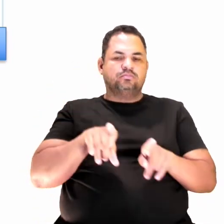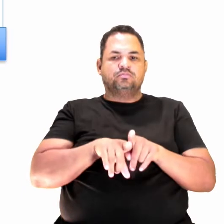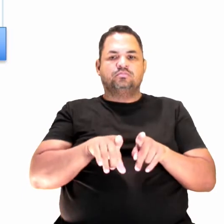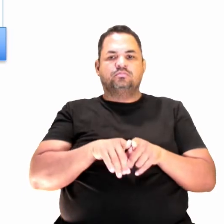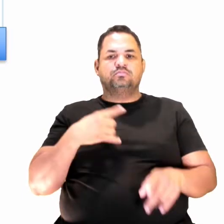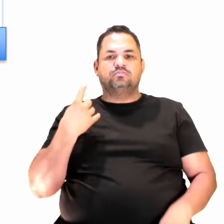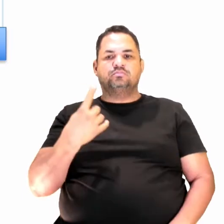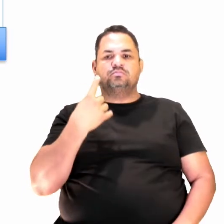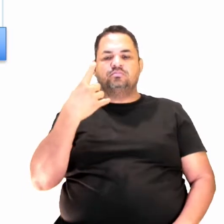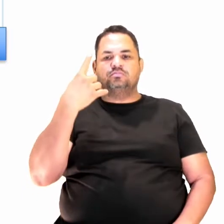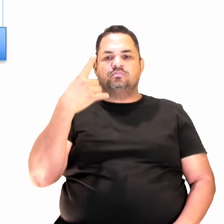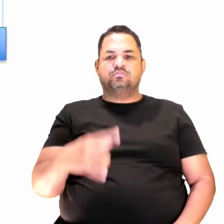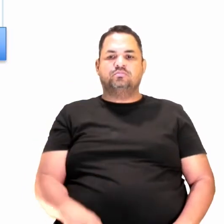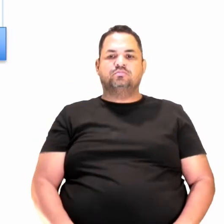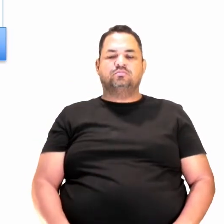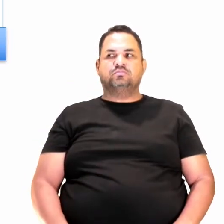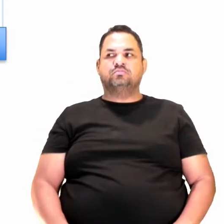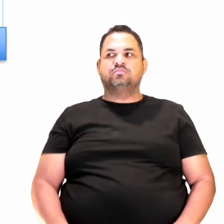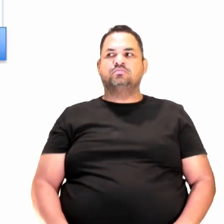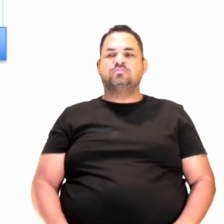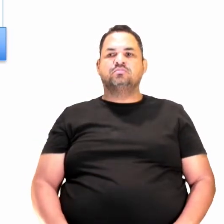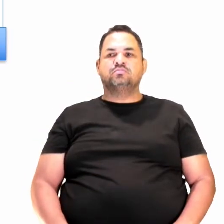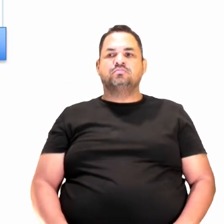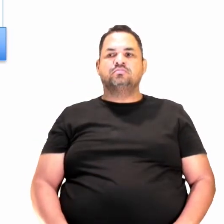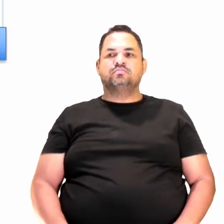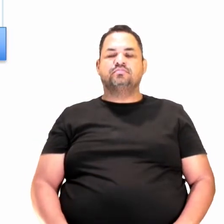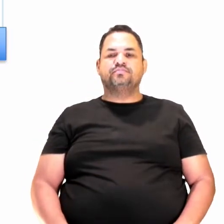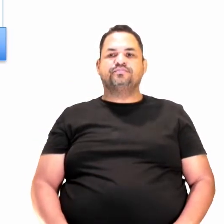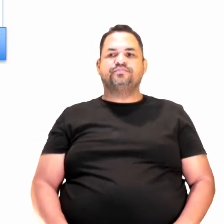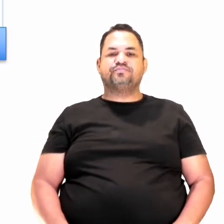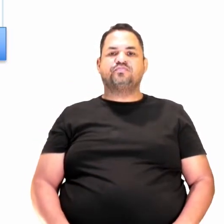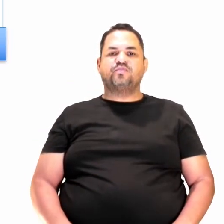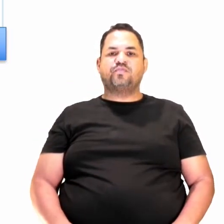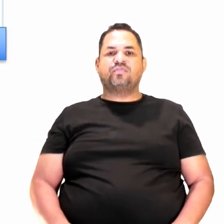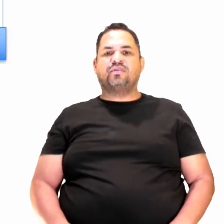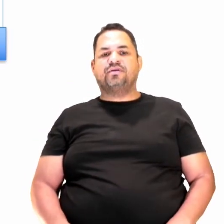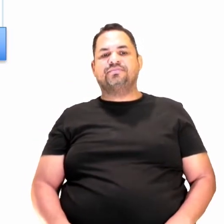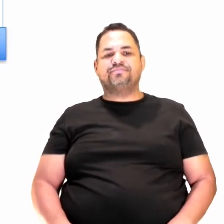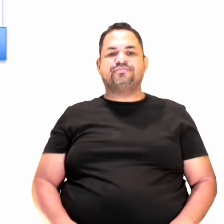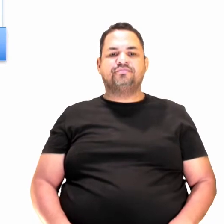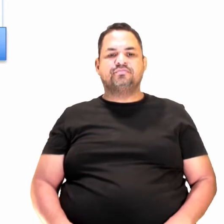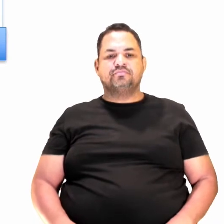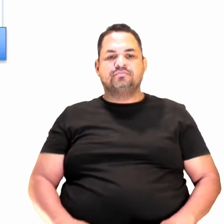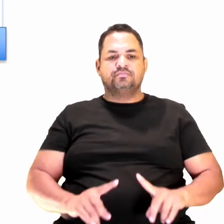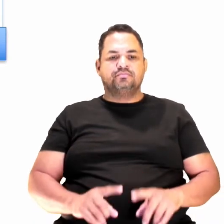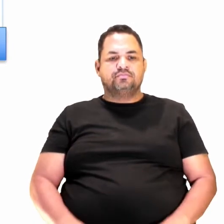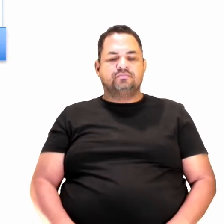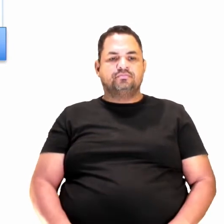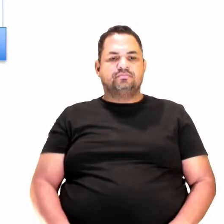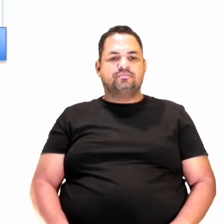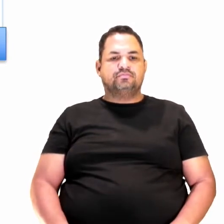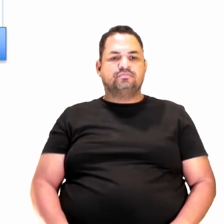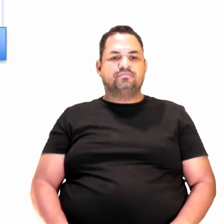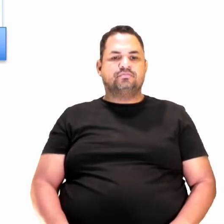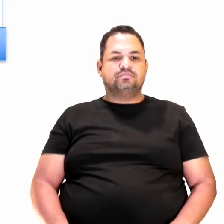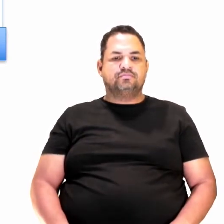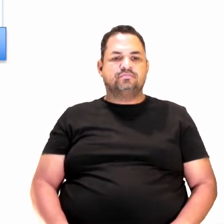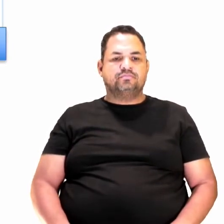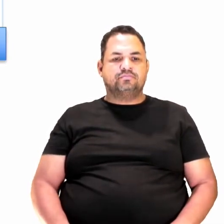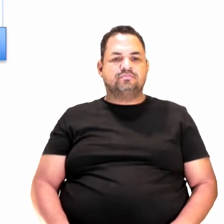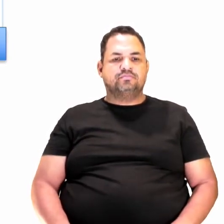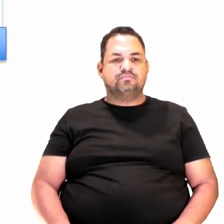boa forma, be in a good shape. Você pode também falar que a pessoa está, né, be in a good shape, ao invés de